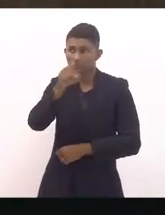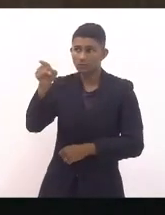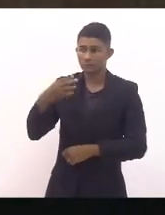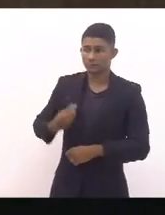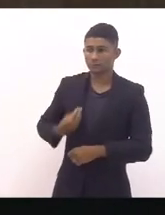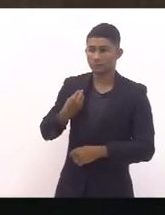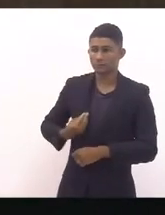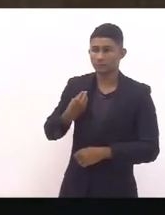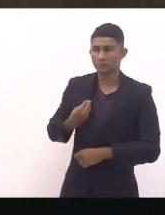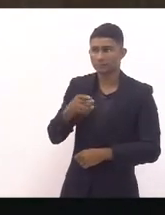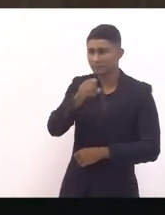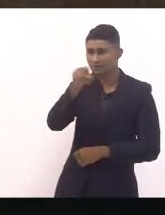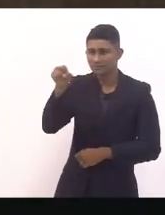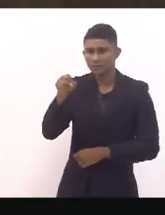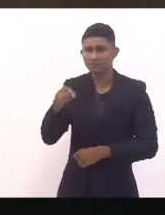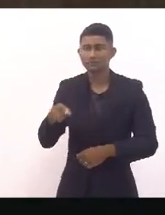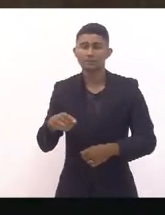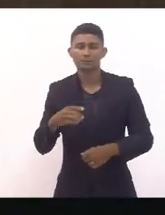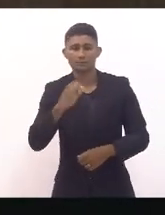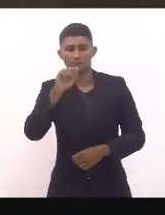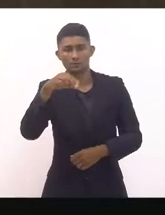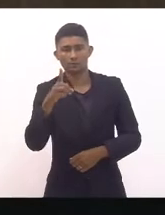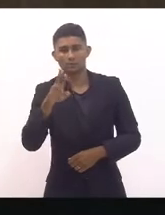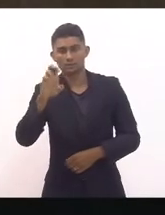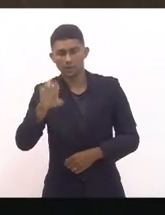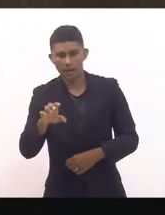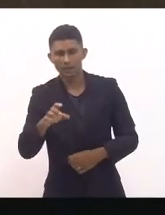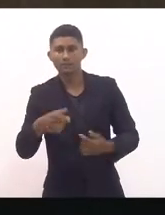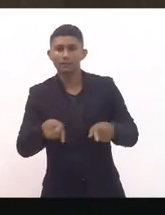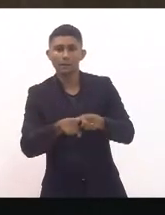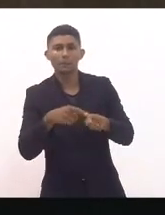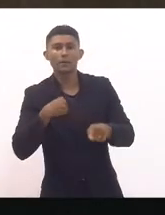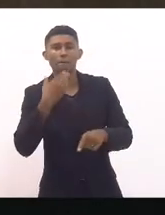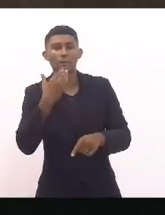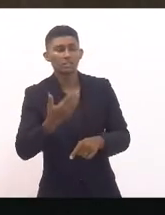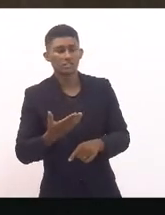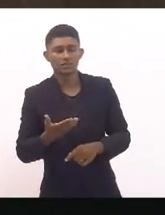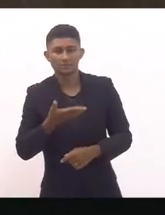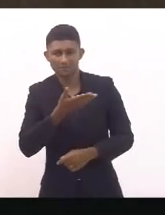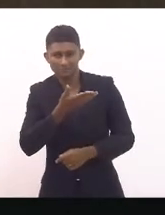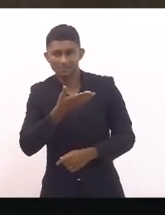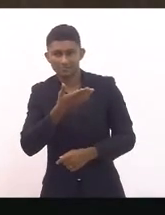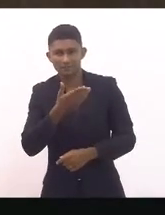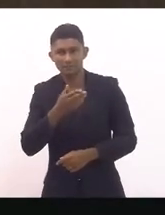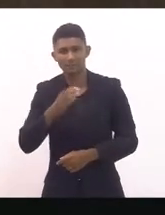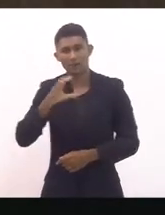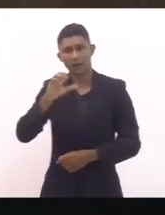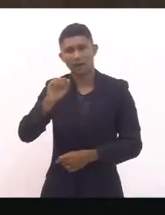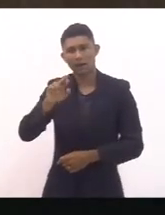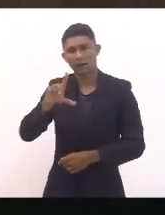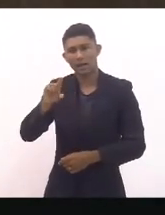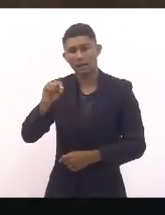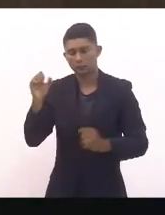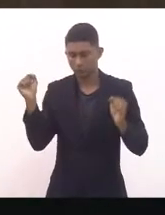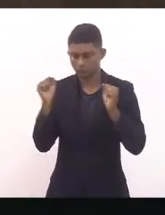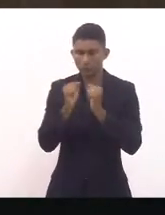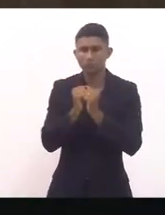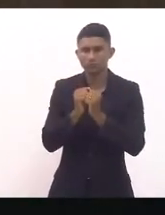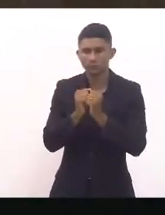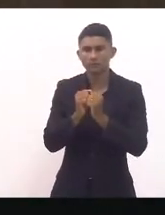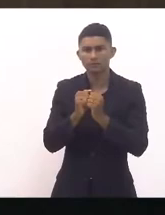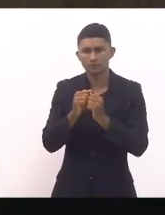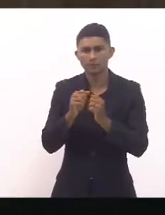autoria do deputado André Ciliano, e solicito a inclusão do deputado Carlos Mink, que faz parte também